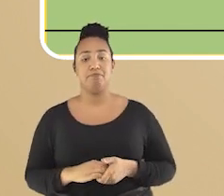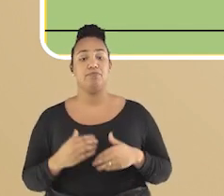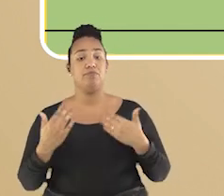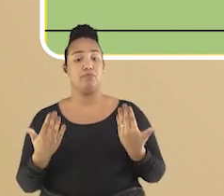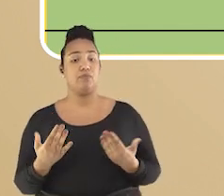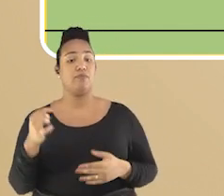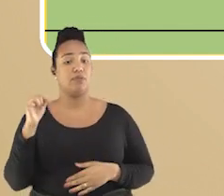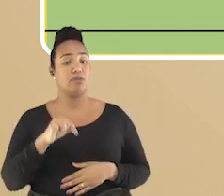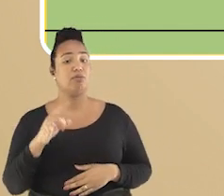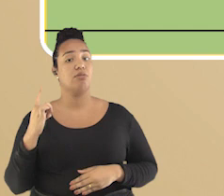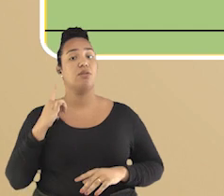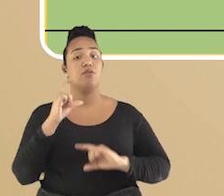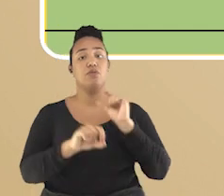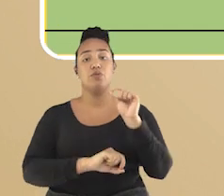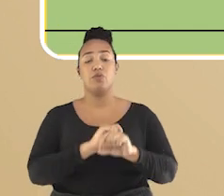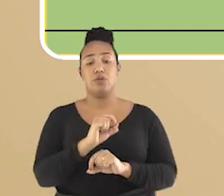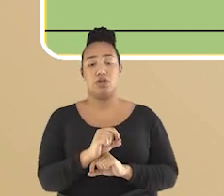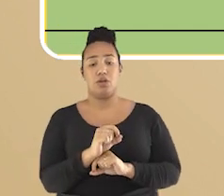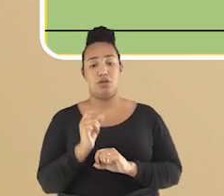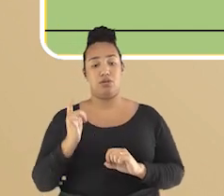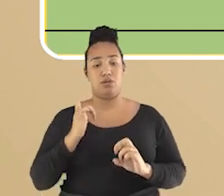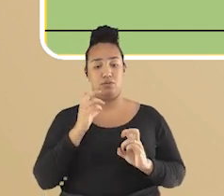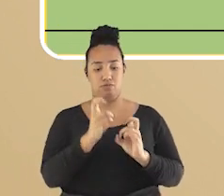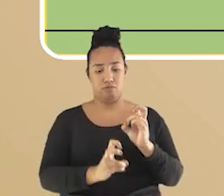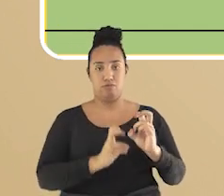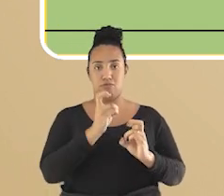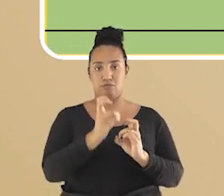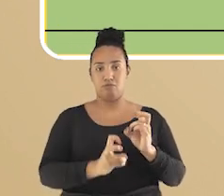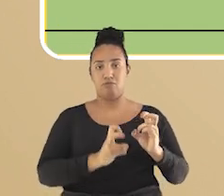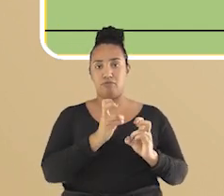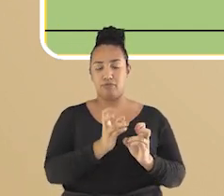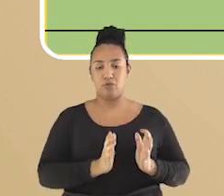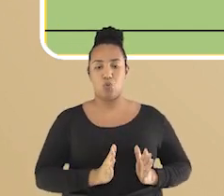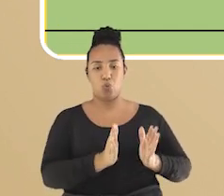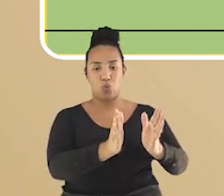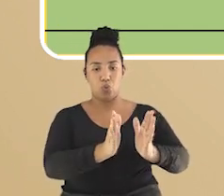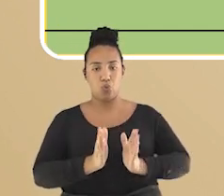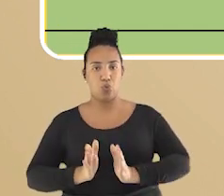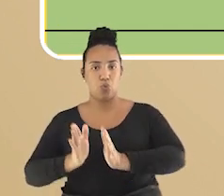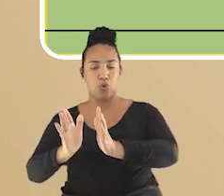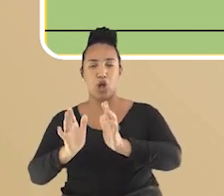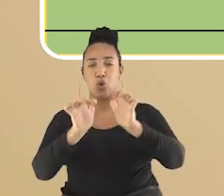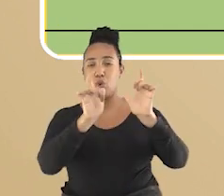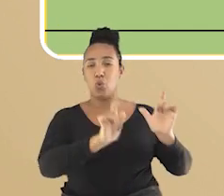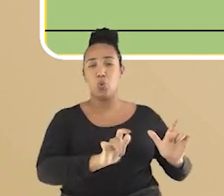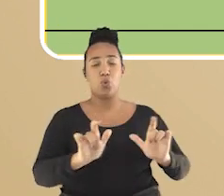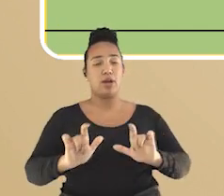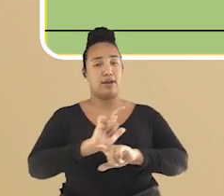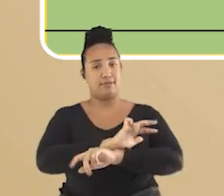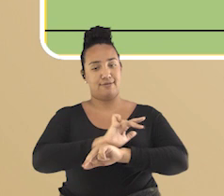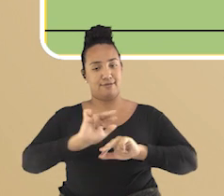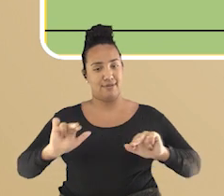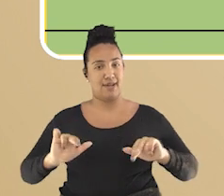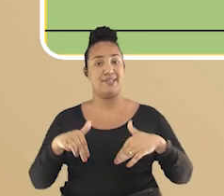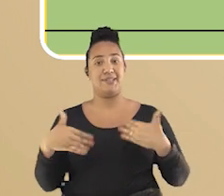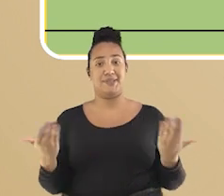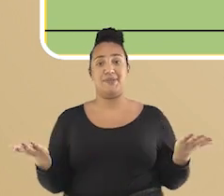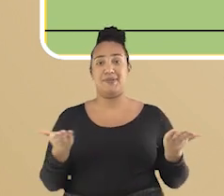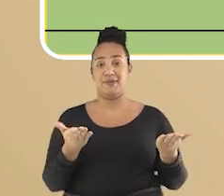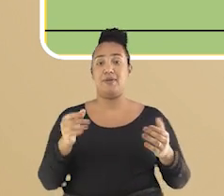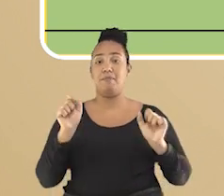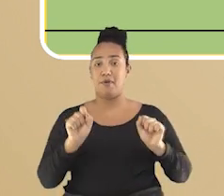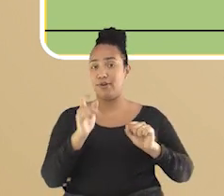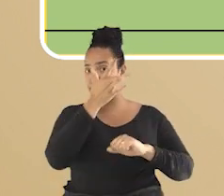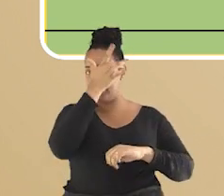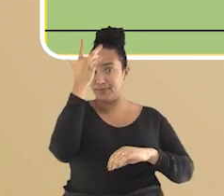delas, houveram a construção de ferrovias em vários lugares do mundo, criando novas formas de